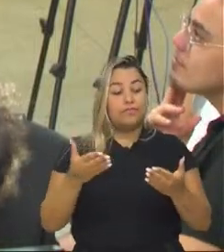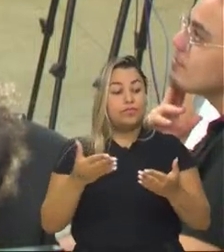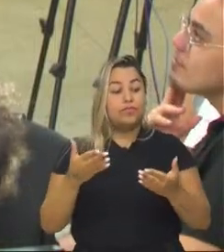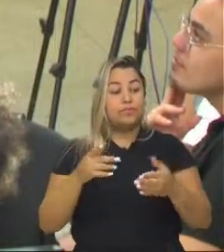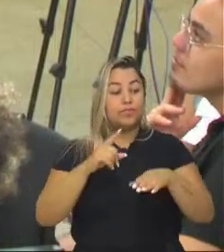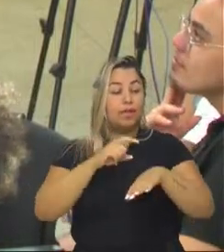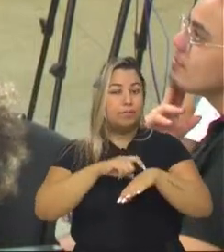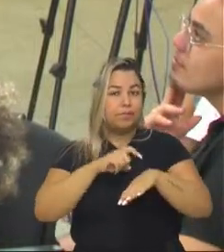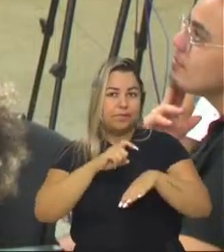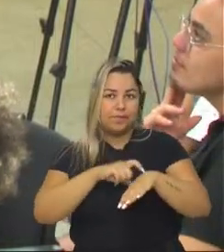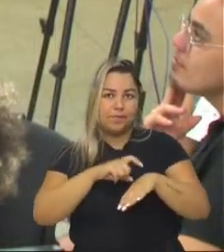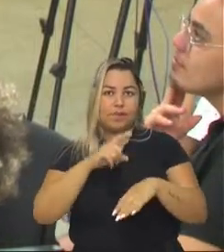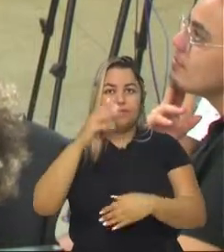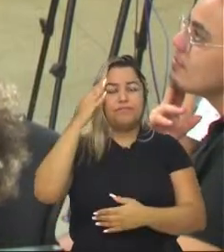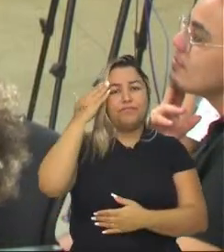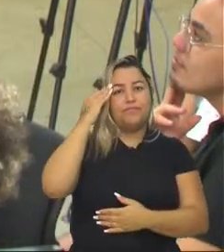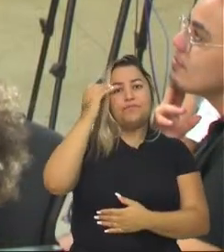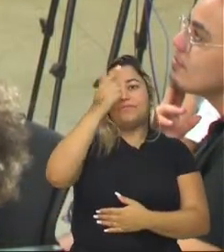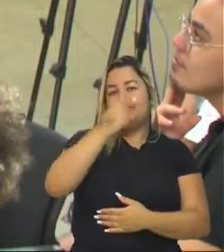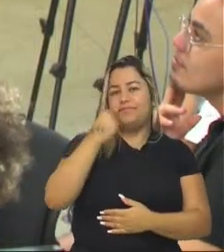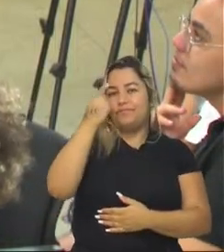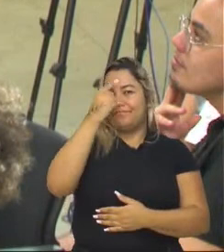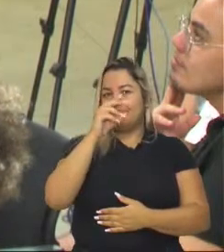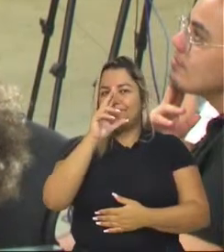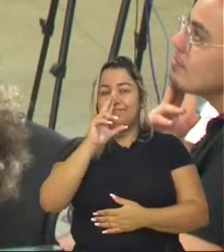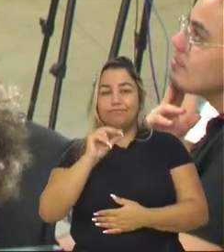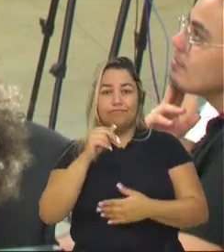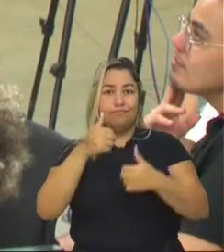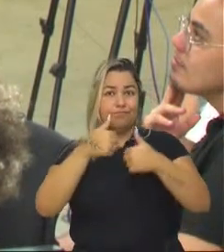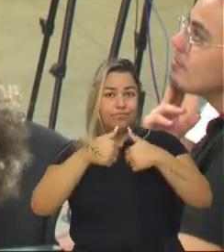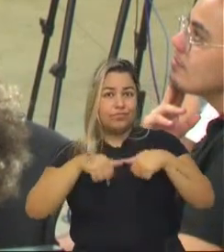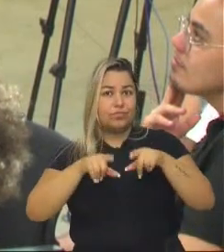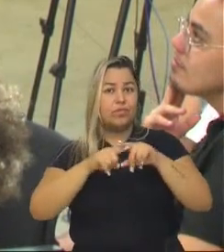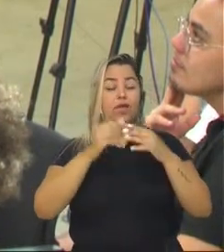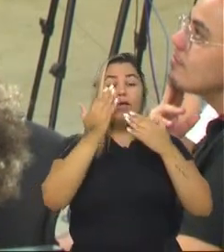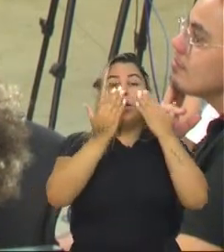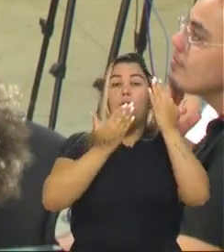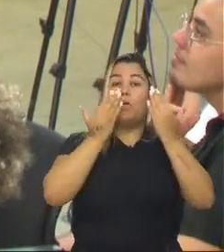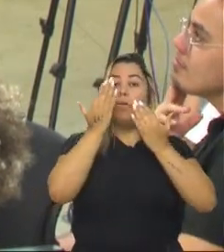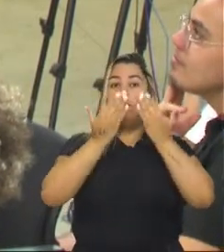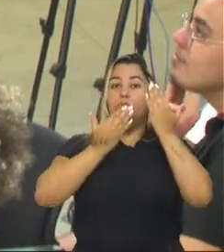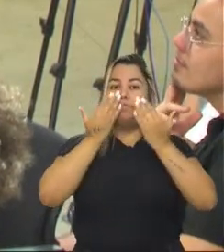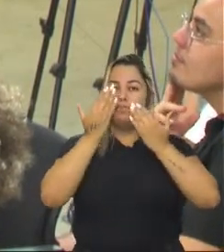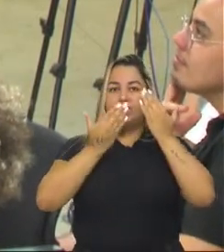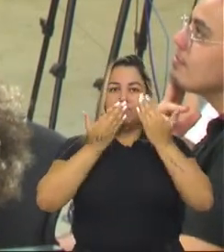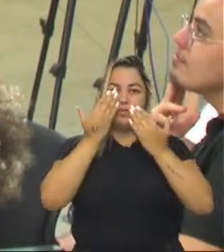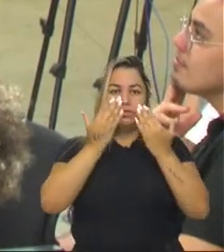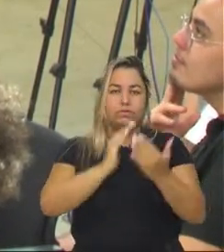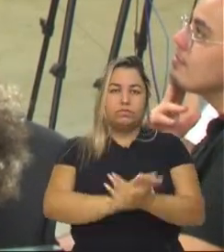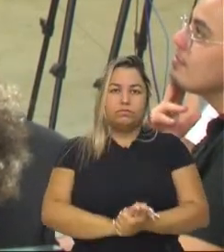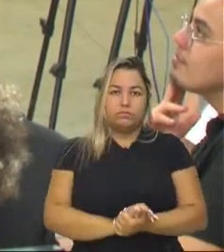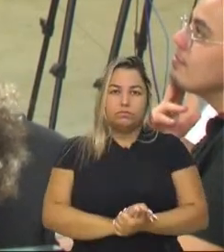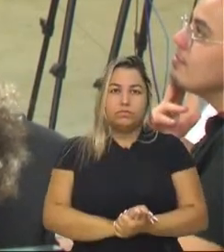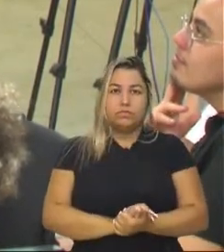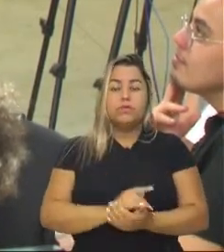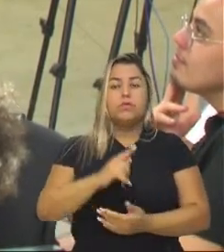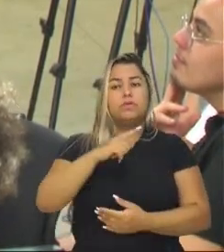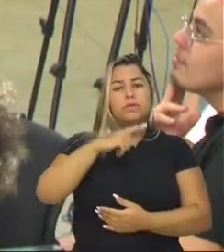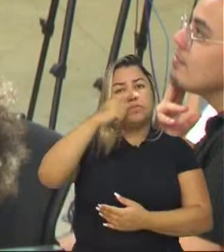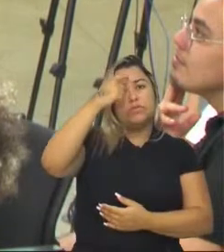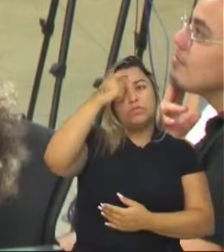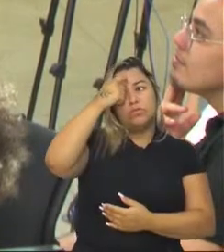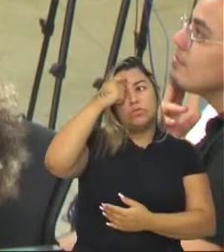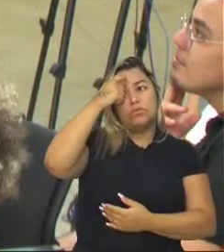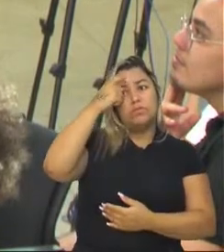gente da psicologia entender, as horas também da gente não estar enquanto psicólogos. A gente tem que fazer o exercício da memória, como